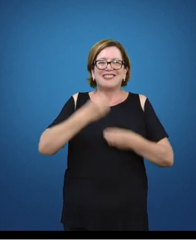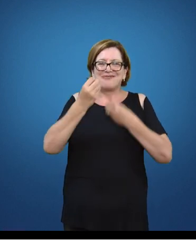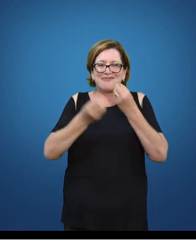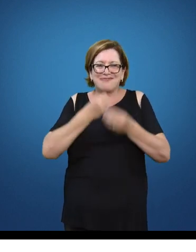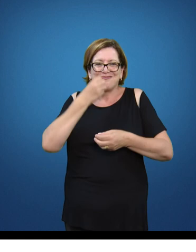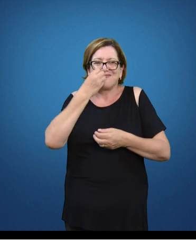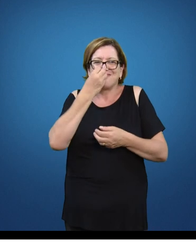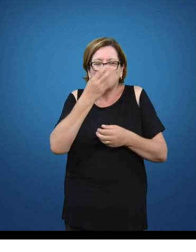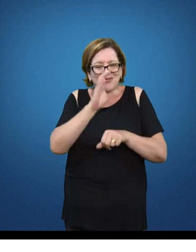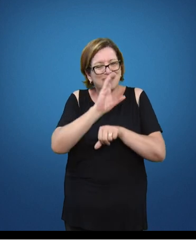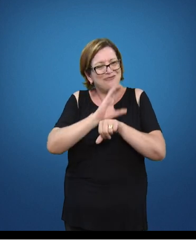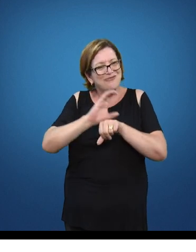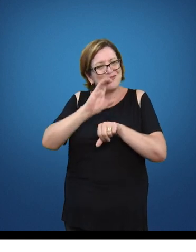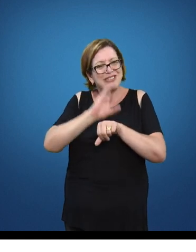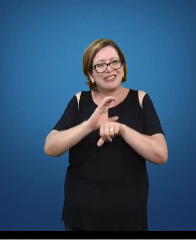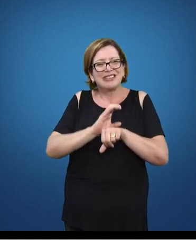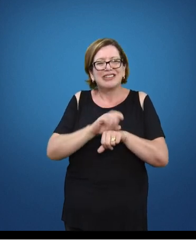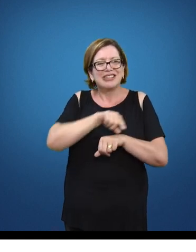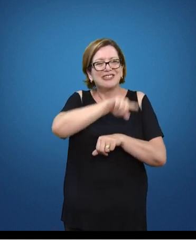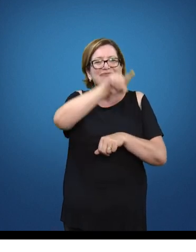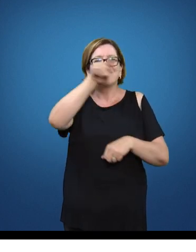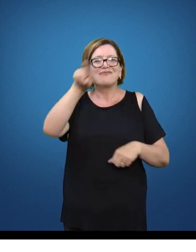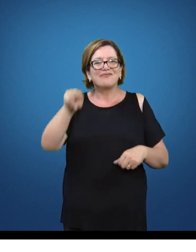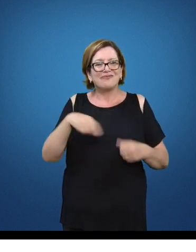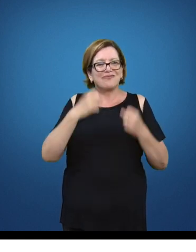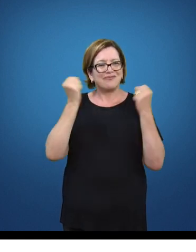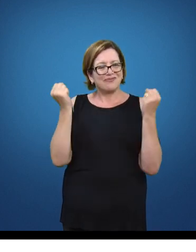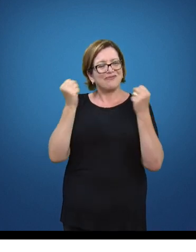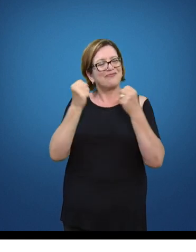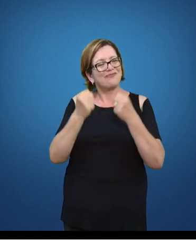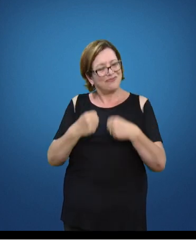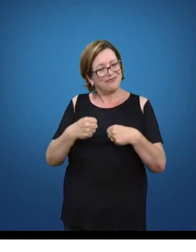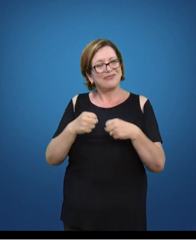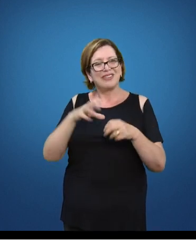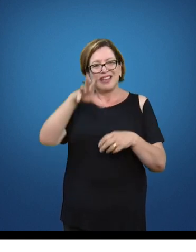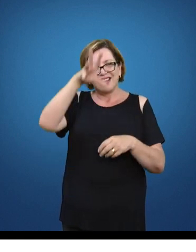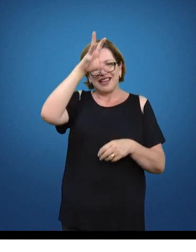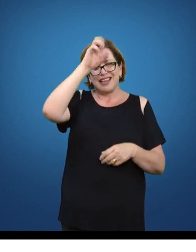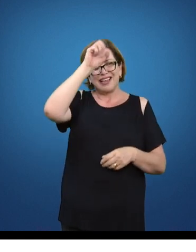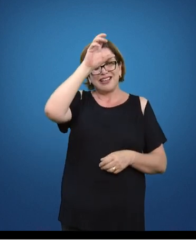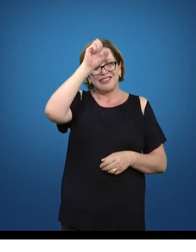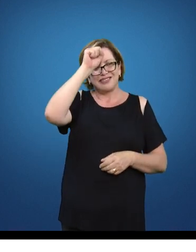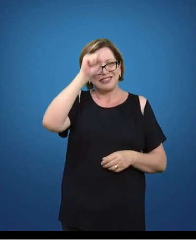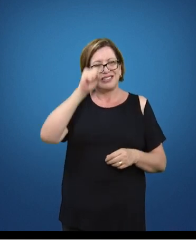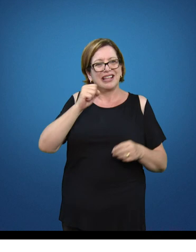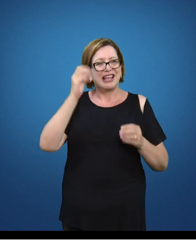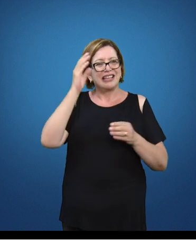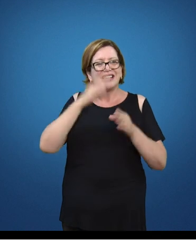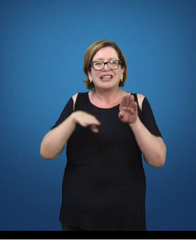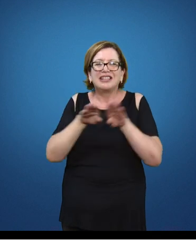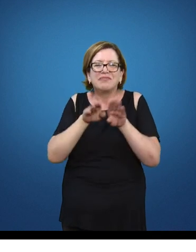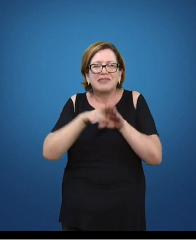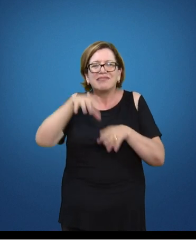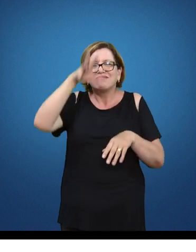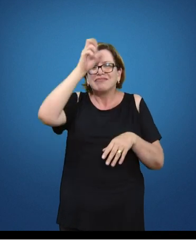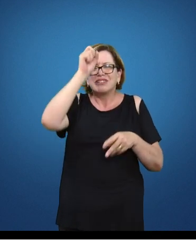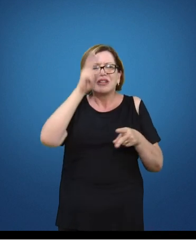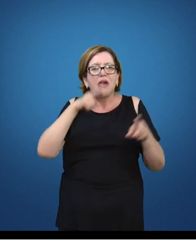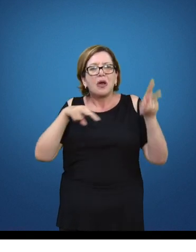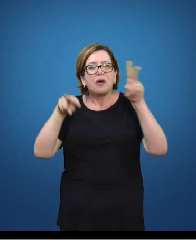excelente curso e que vocês possam então aprender e aprender a olhar